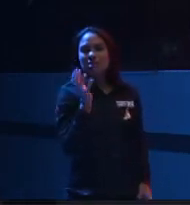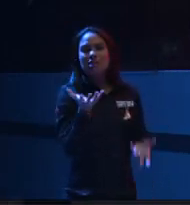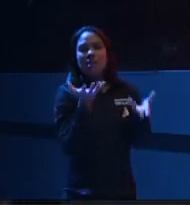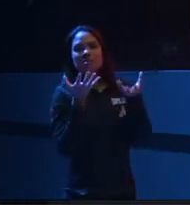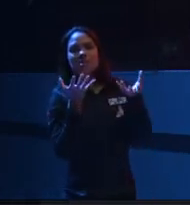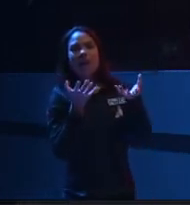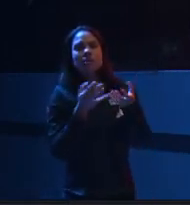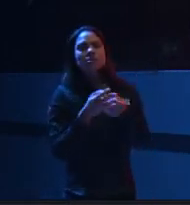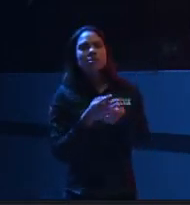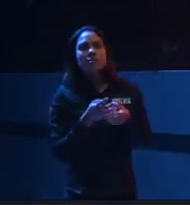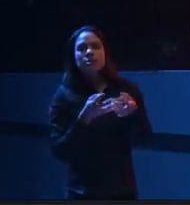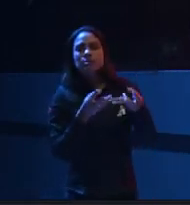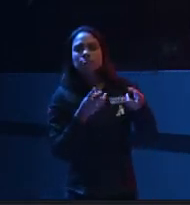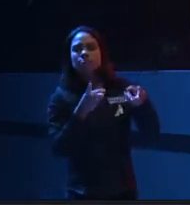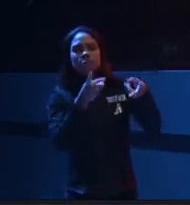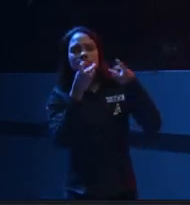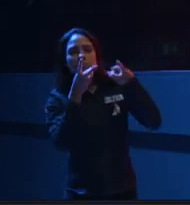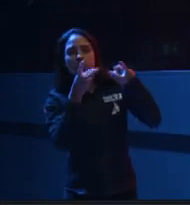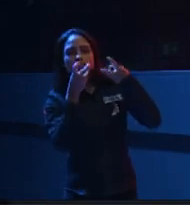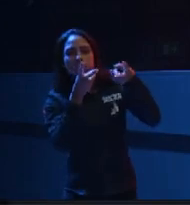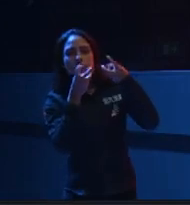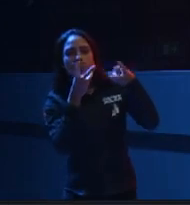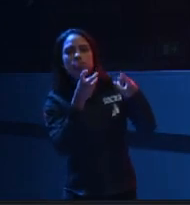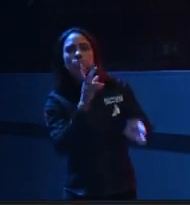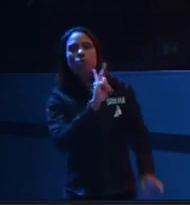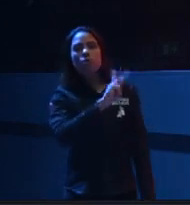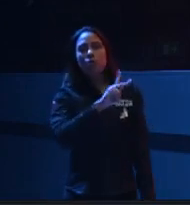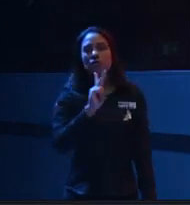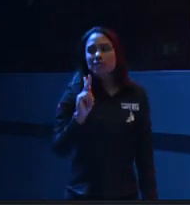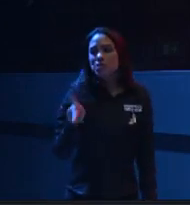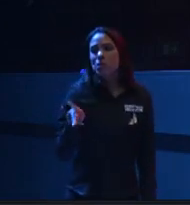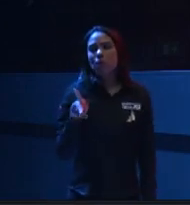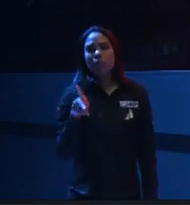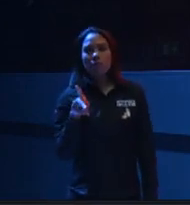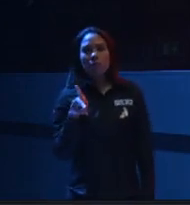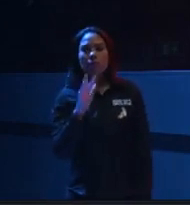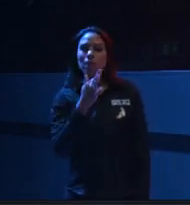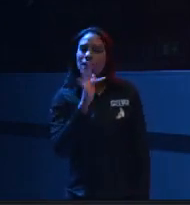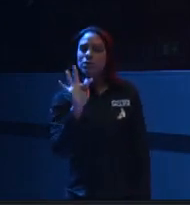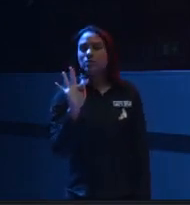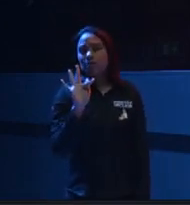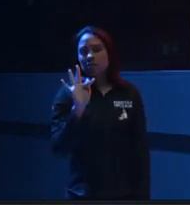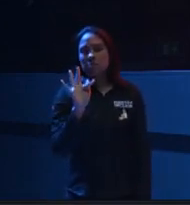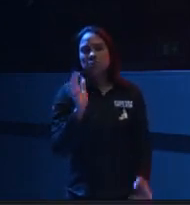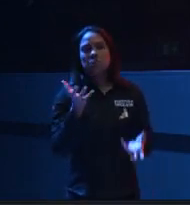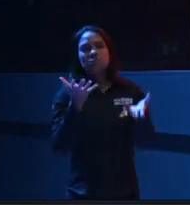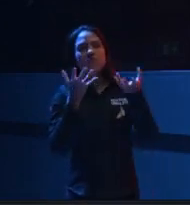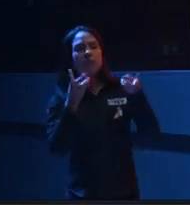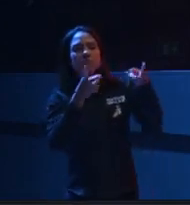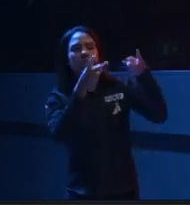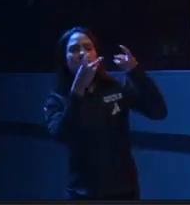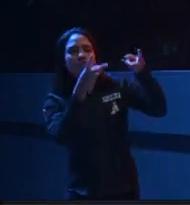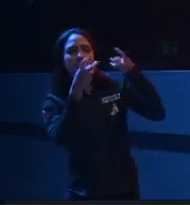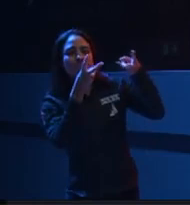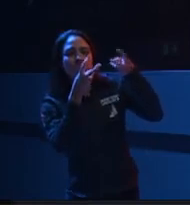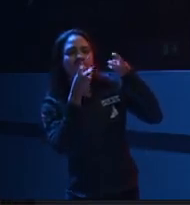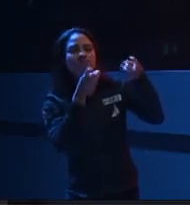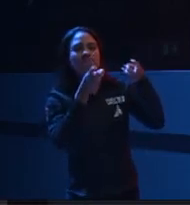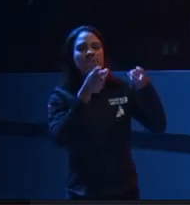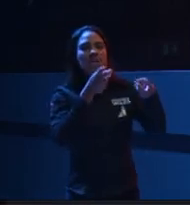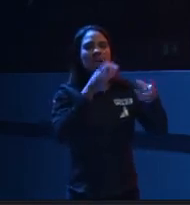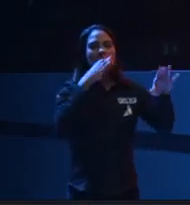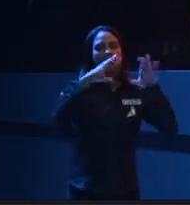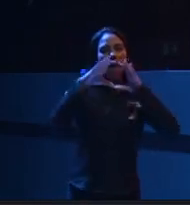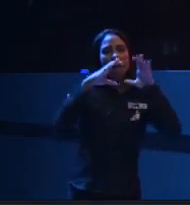televisão que já casou 200 vezes prefere ouvir o camarada que faz rap que é cantor o